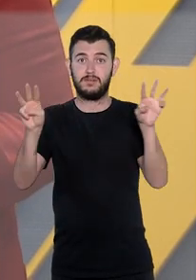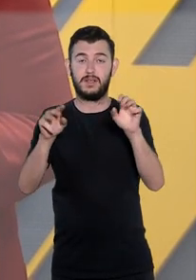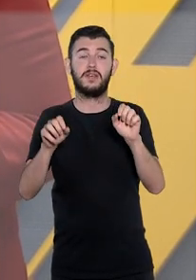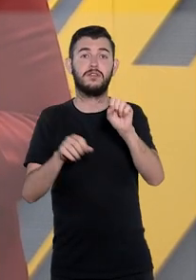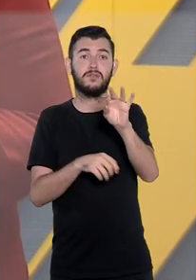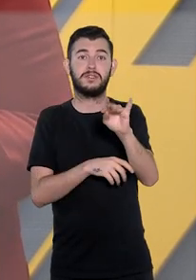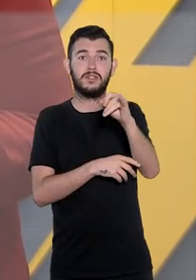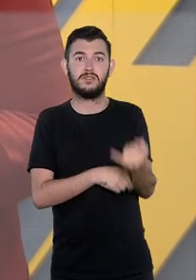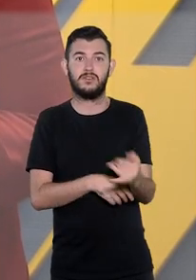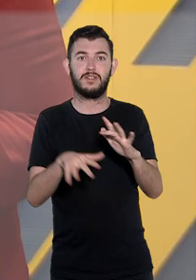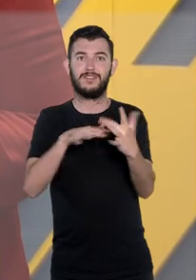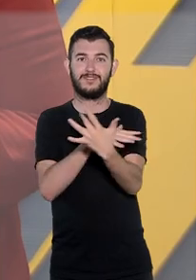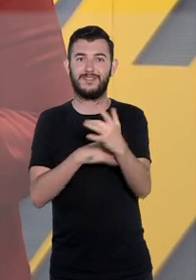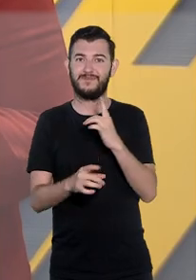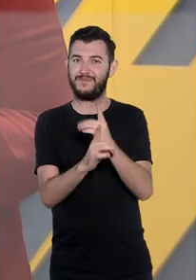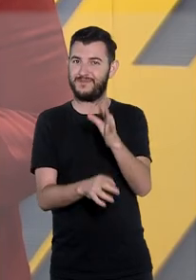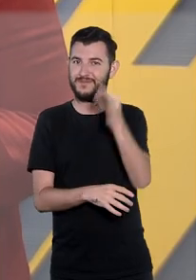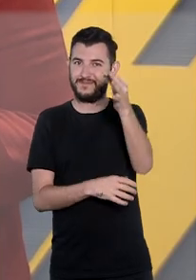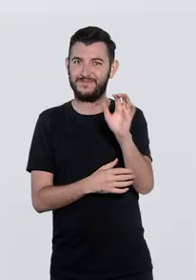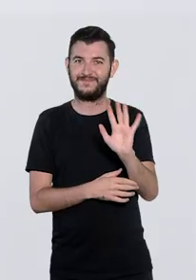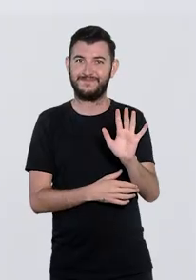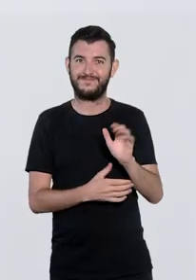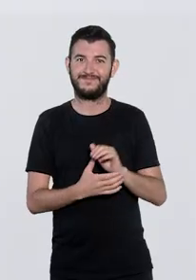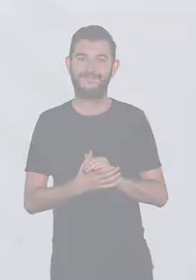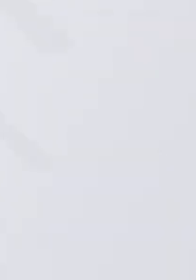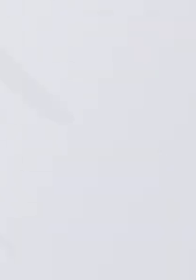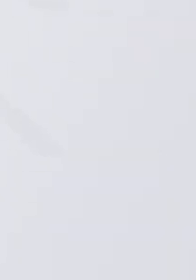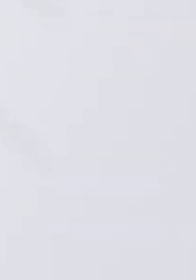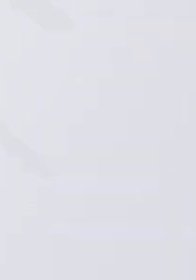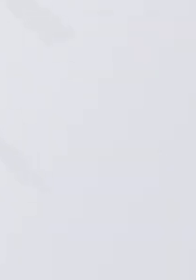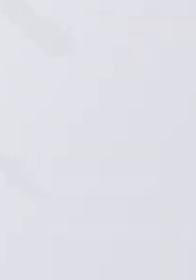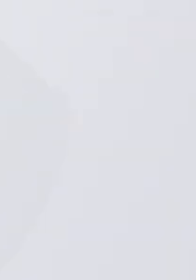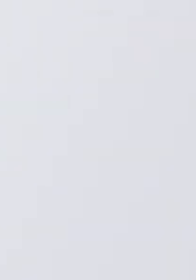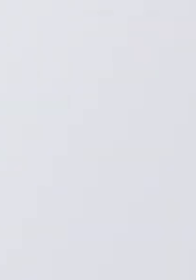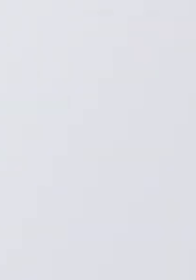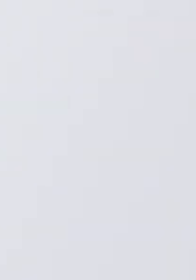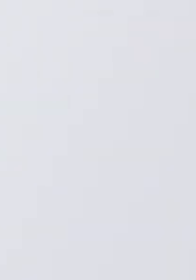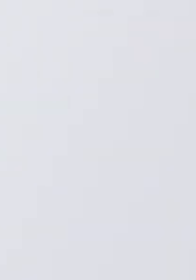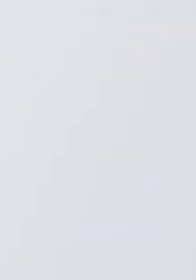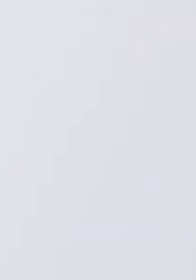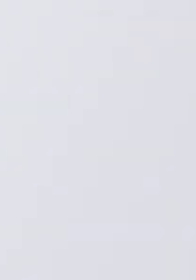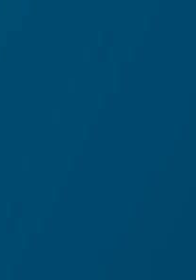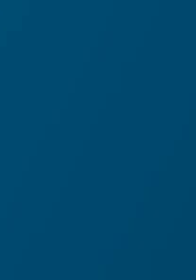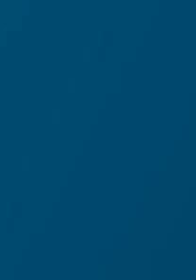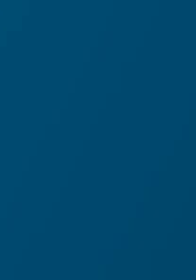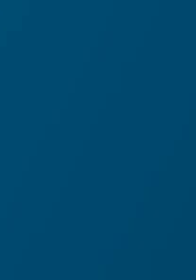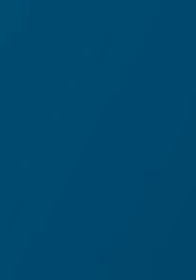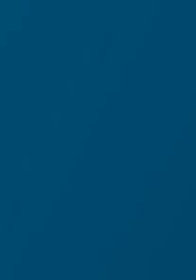nossas redes sociais. Até a próxima!